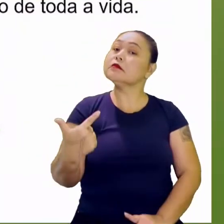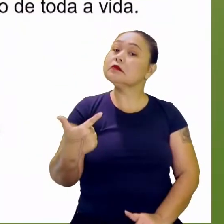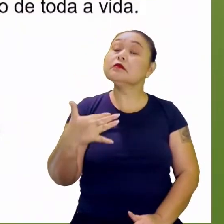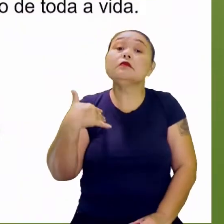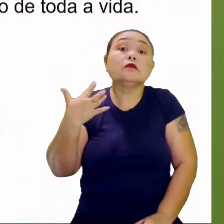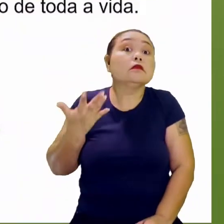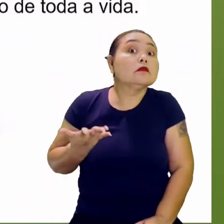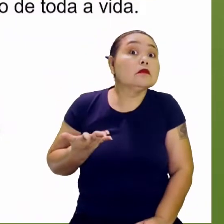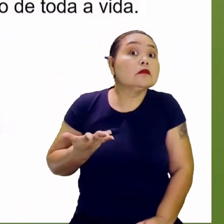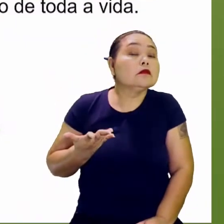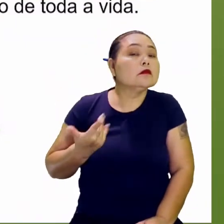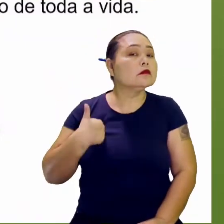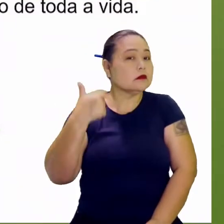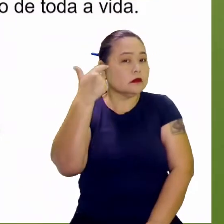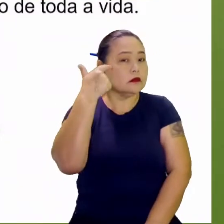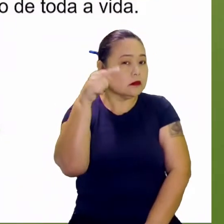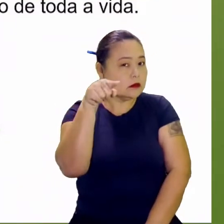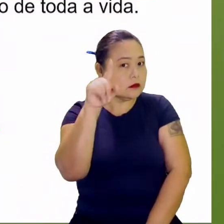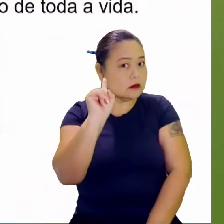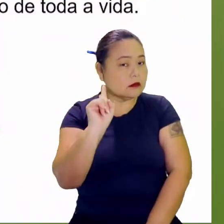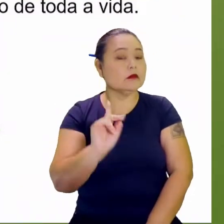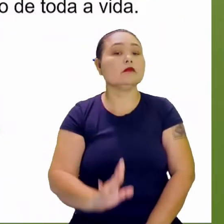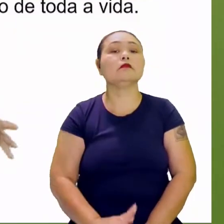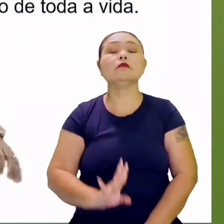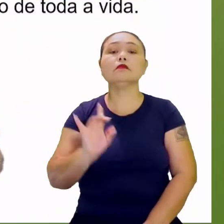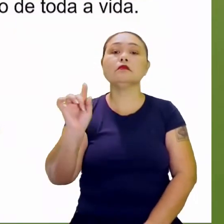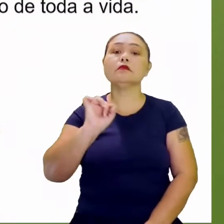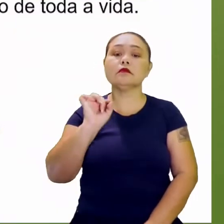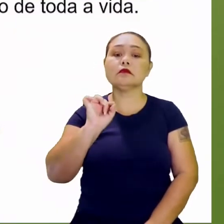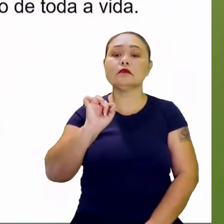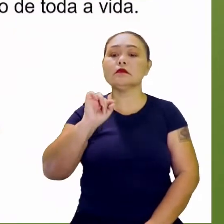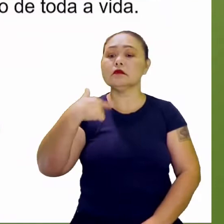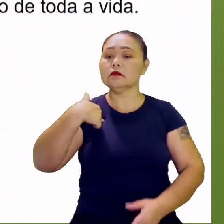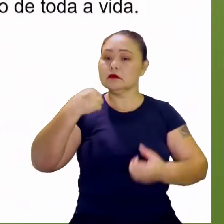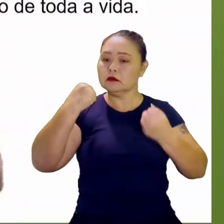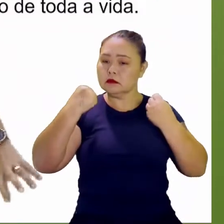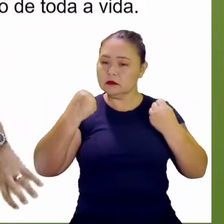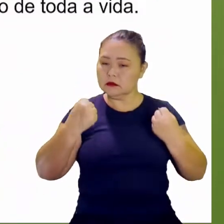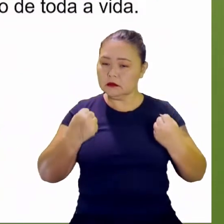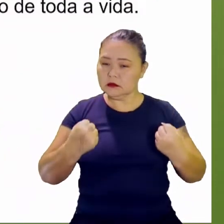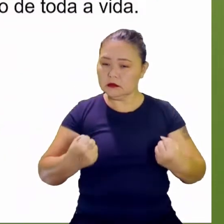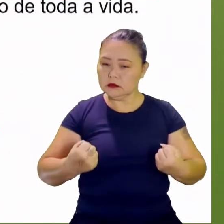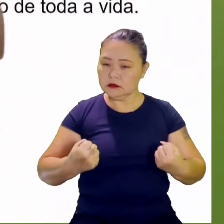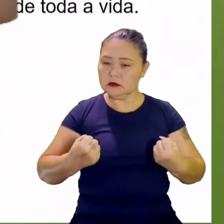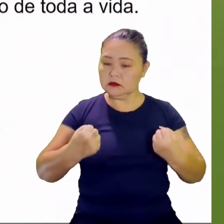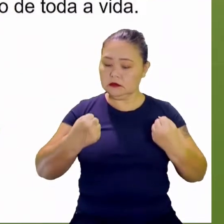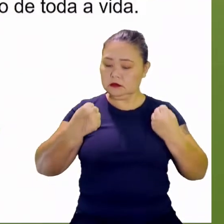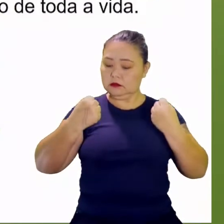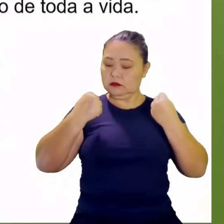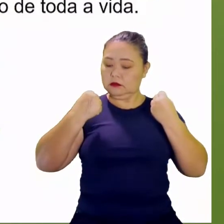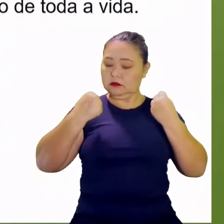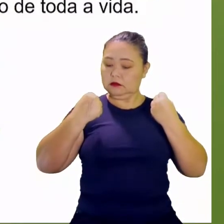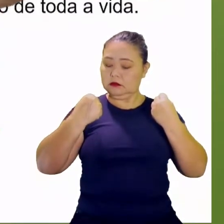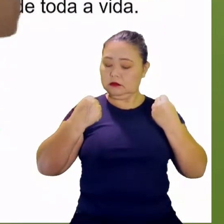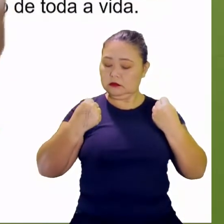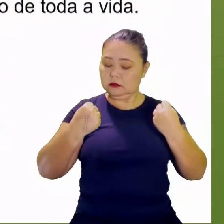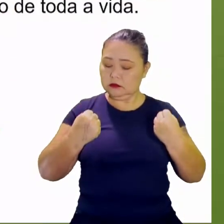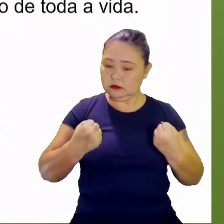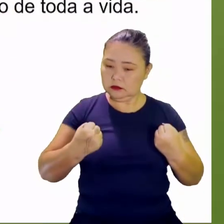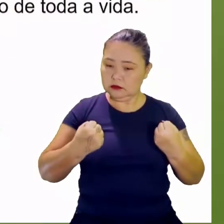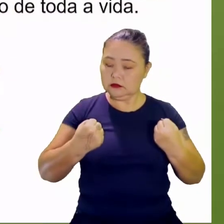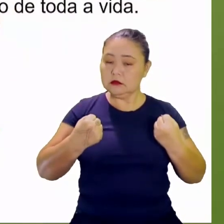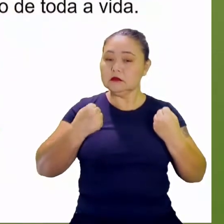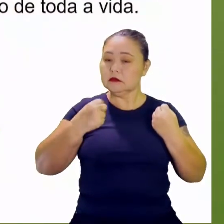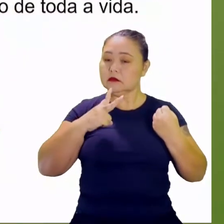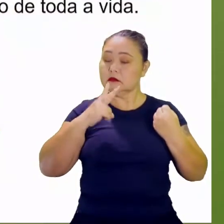2? Fica refletindo aí comigo. E o que levanta peso? Levantamento de peso, vai lá, levantou o peso.